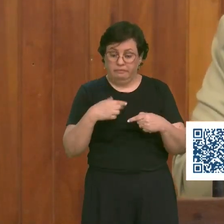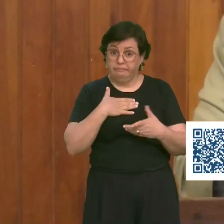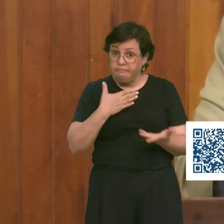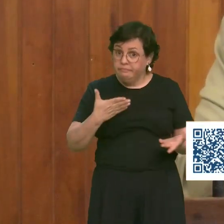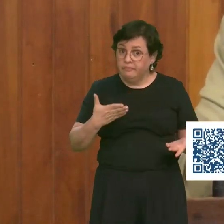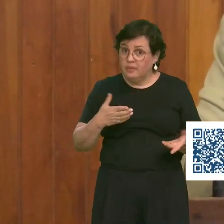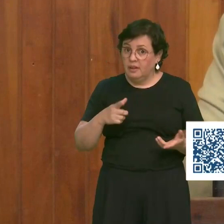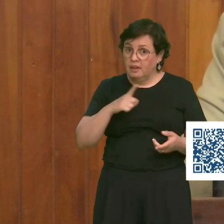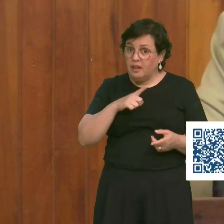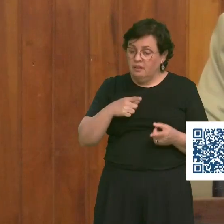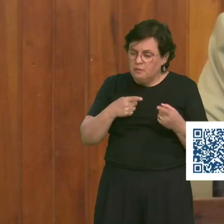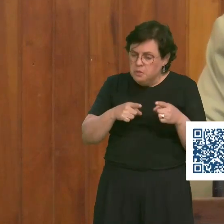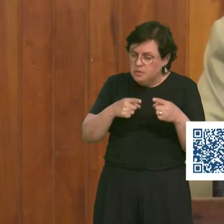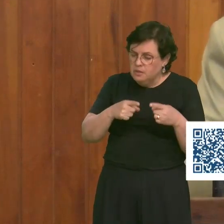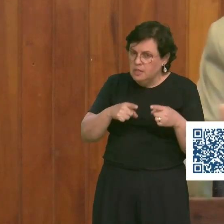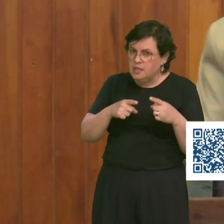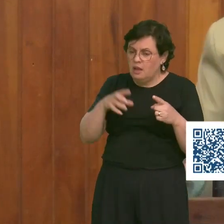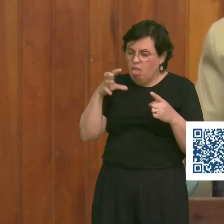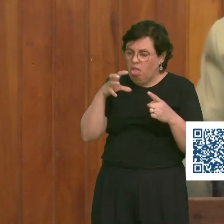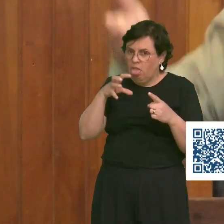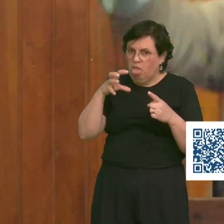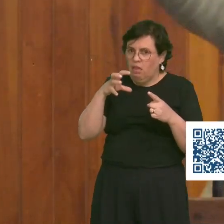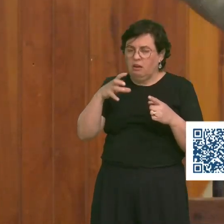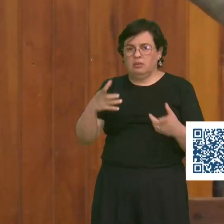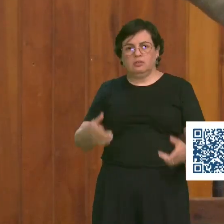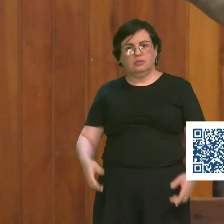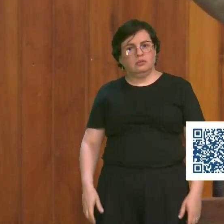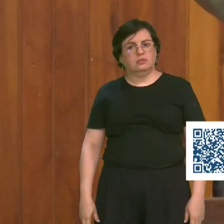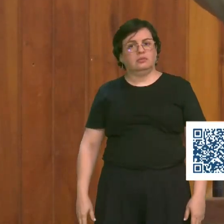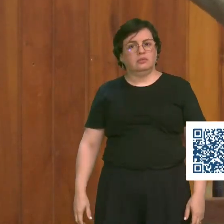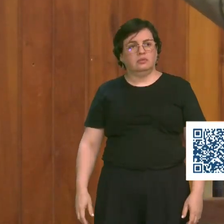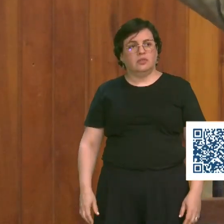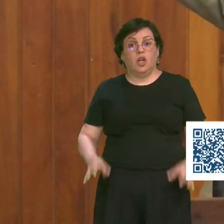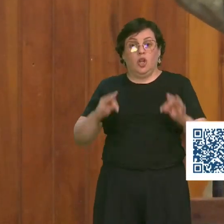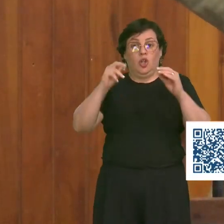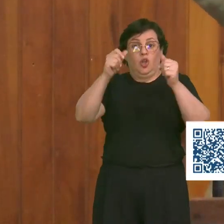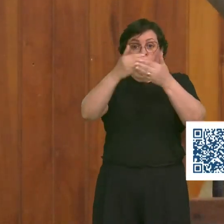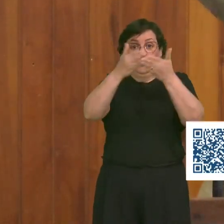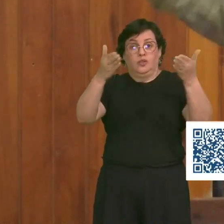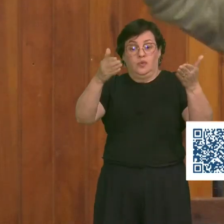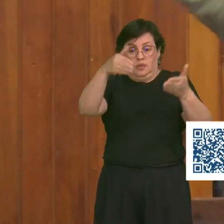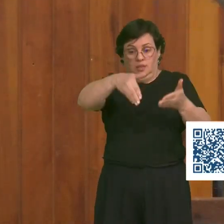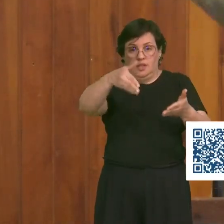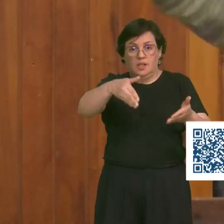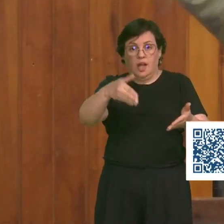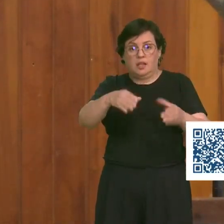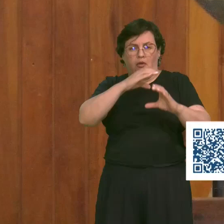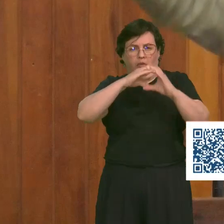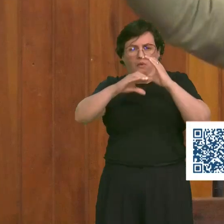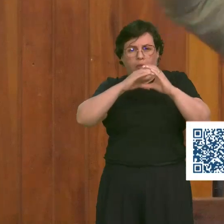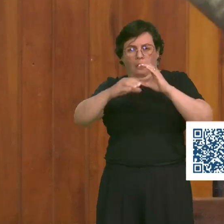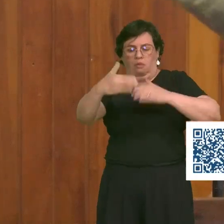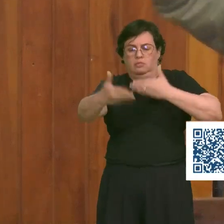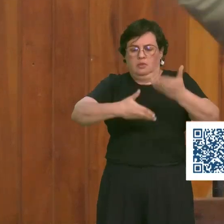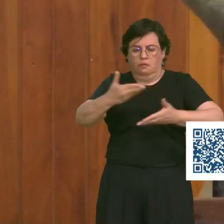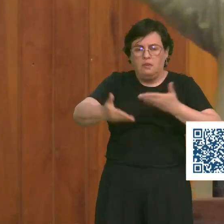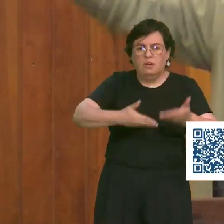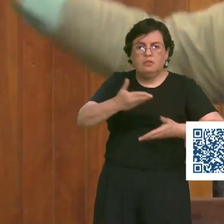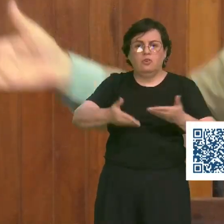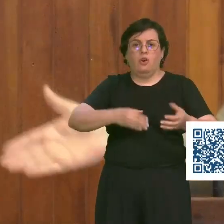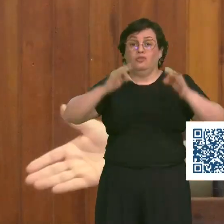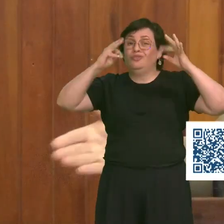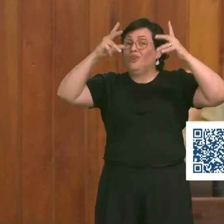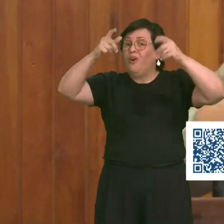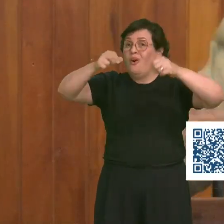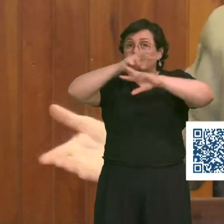pressão que ouve ameaça tava todo mundo aí tava os vereadores estavam imprensa estavam os funcionários servidores